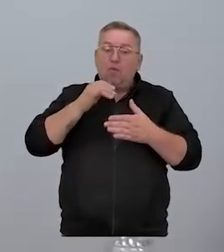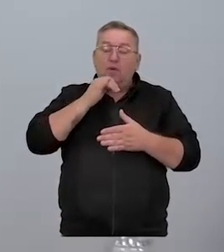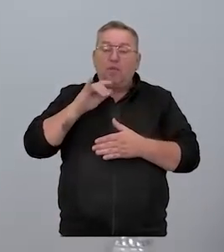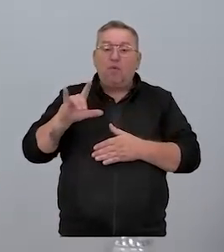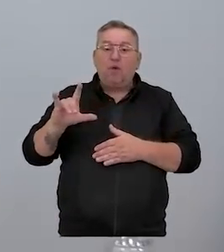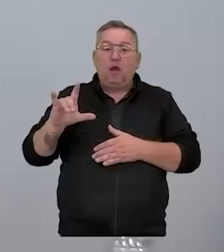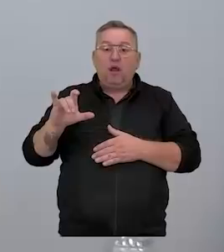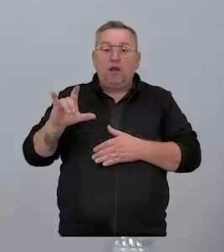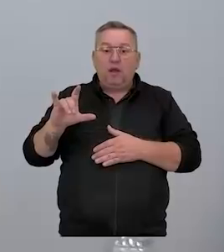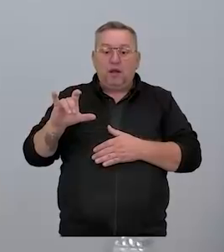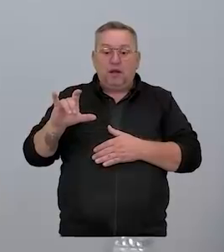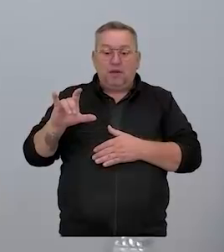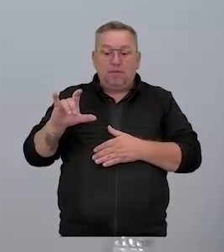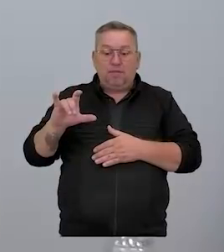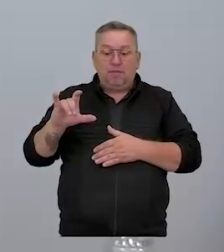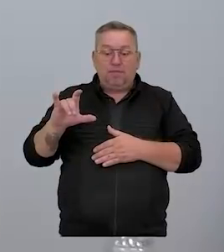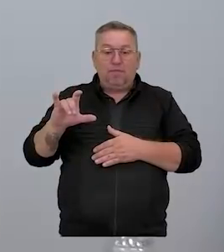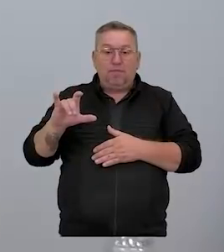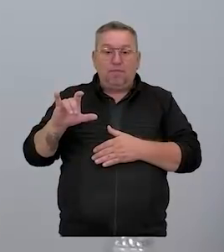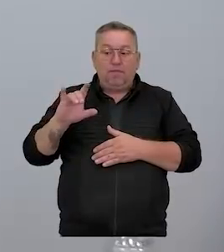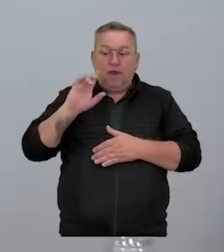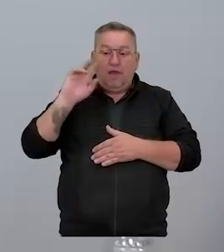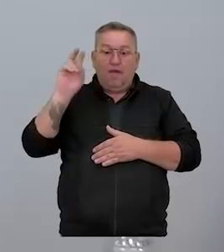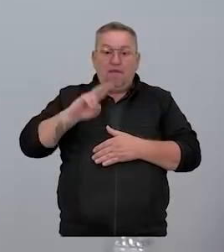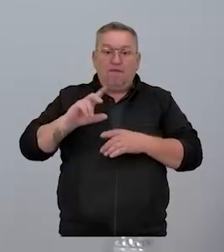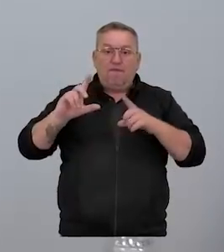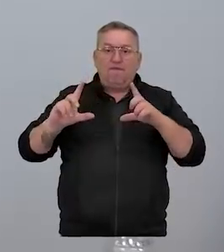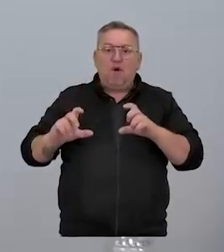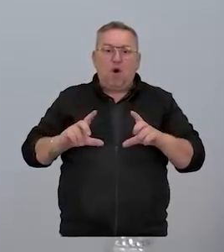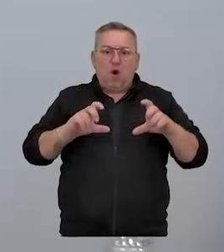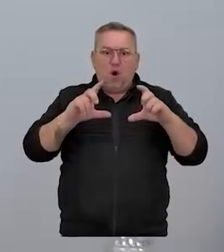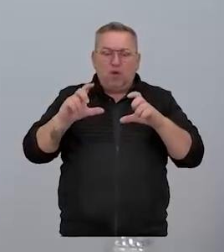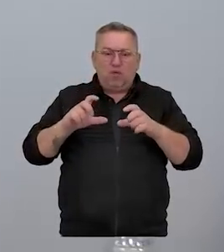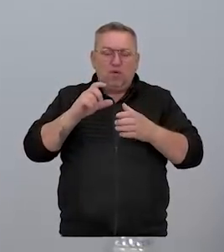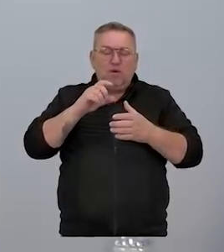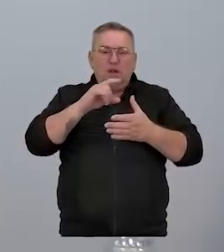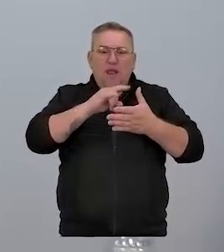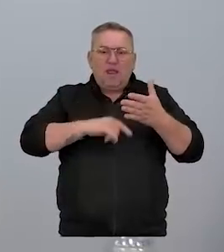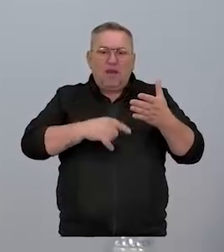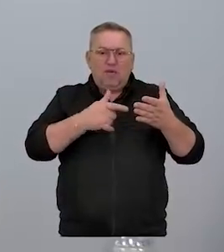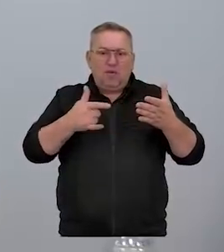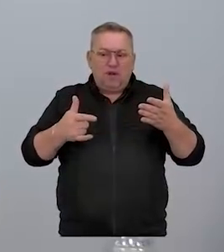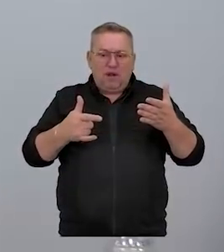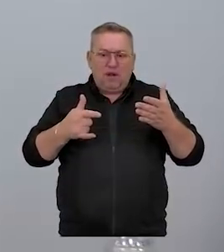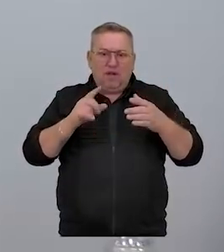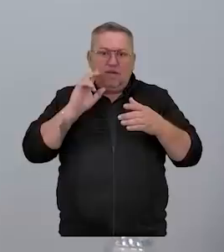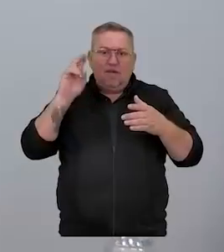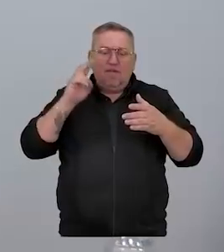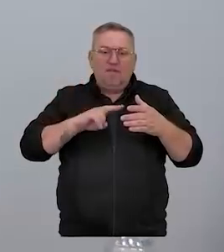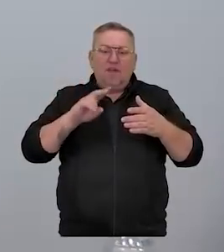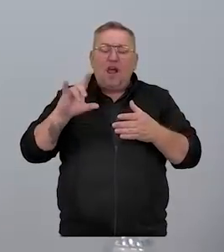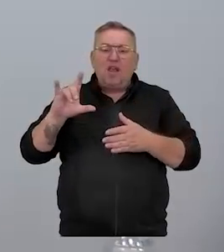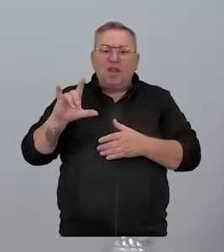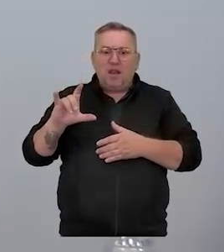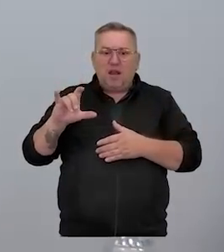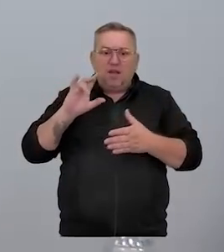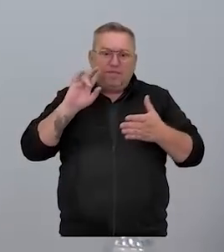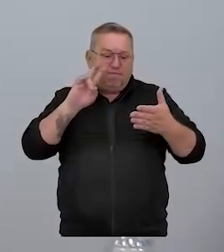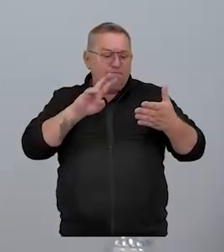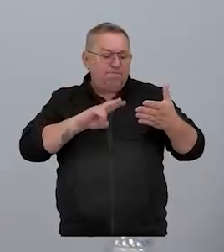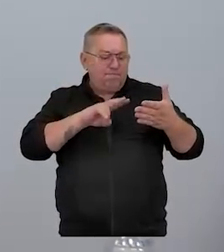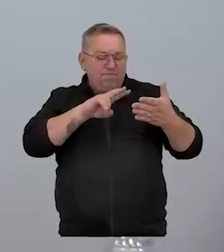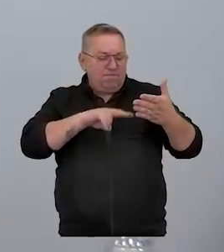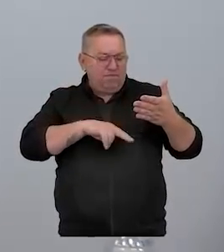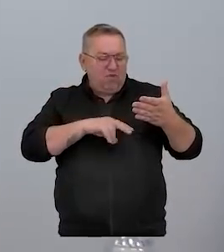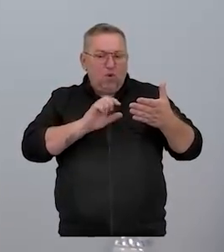né? Que tem aquele monte de foto, tem bem menos texto. Quase não tem texto, né? A gente perde lá um tempão observando aquelas fotos, vendo a vida